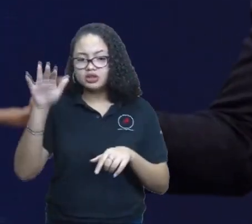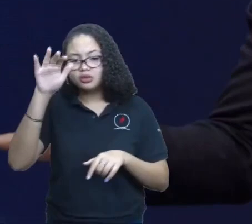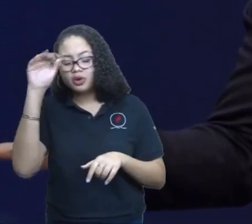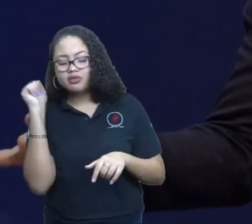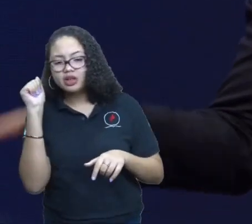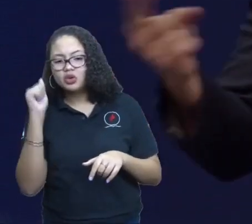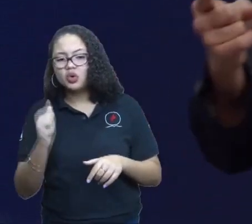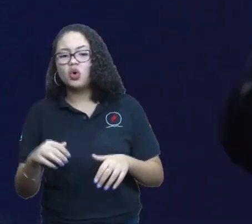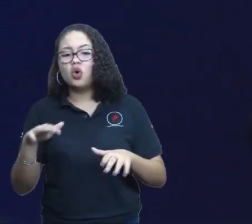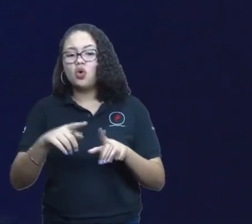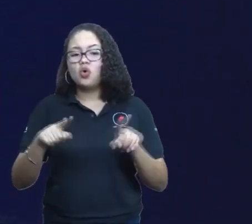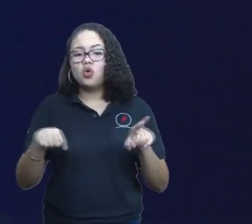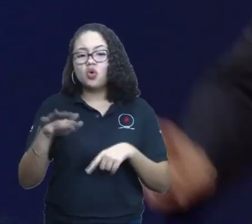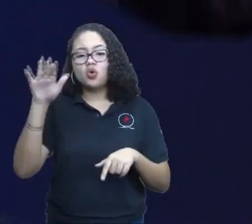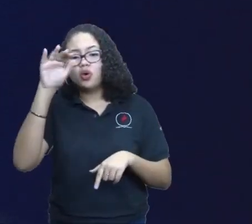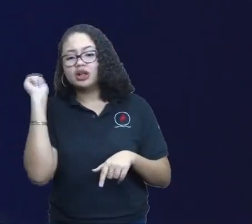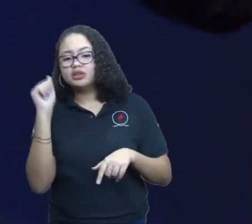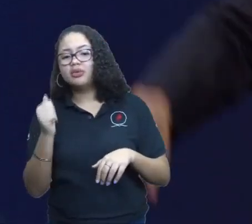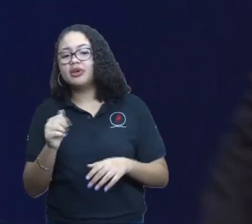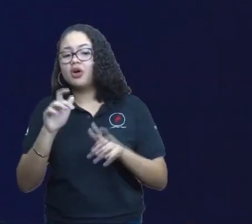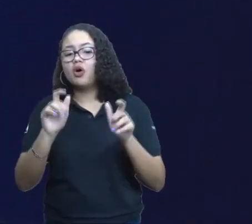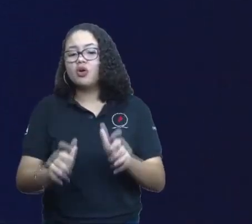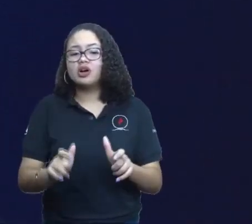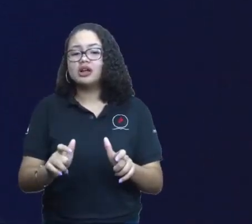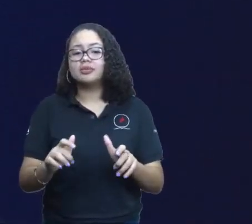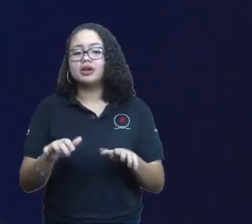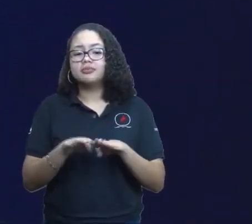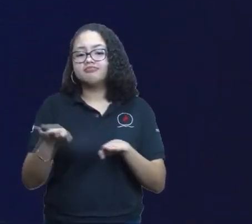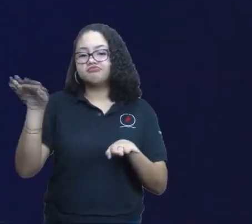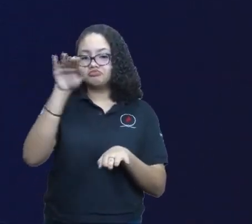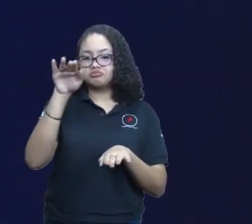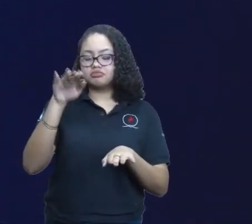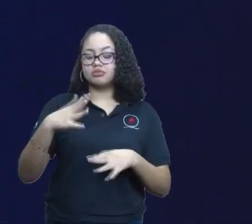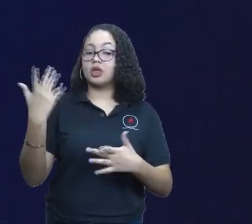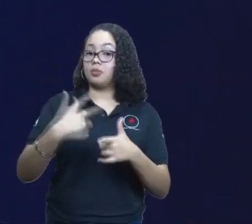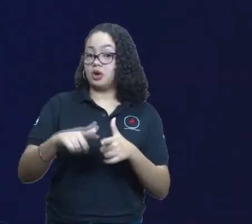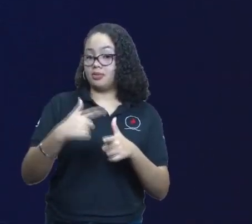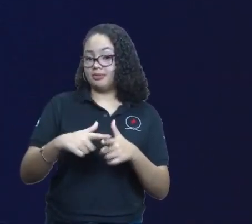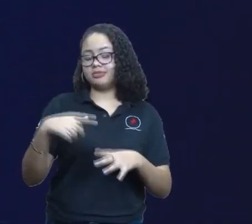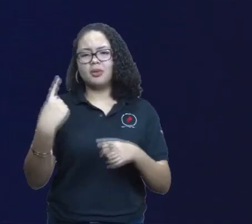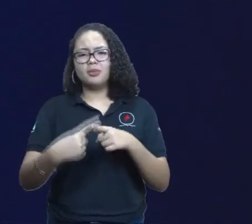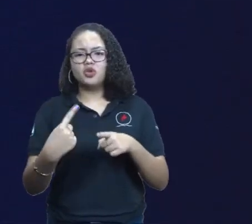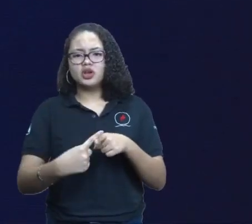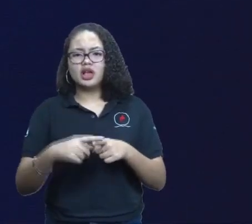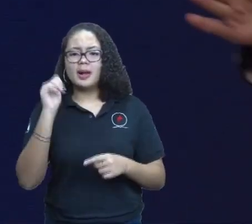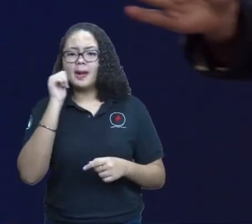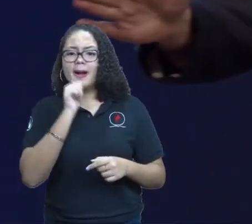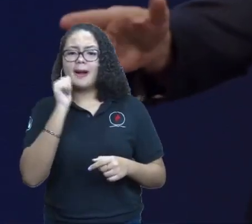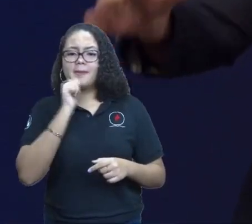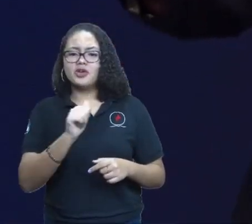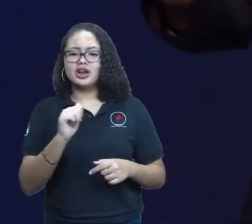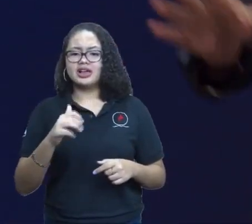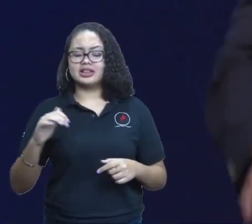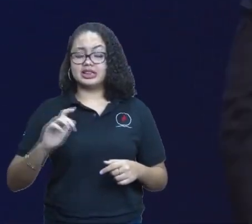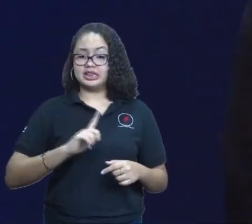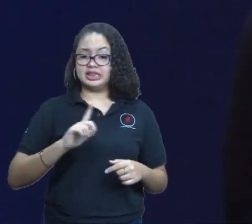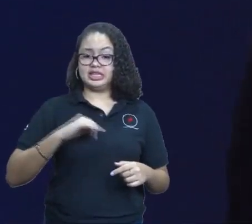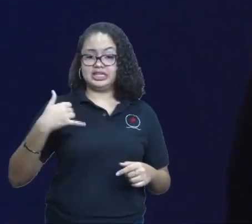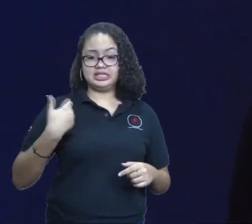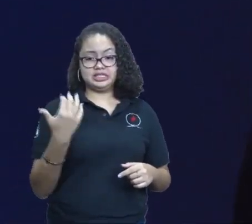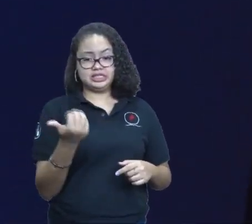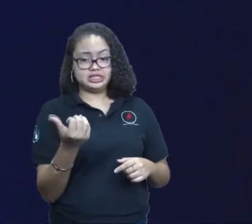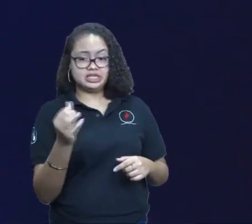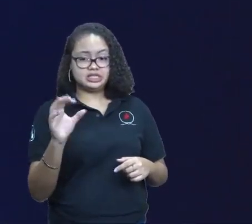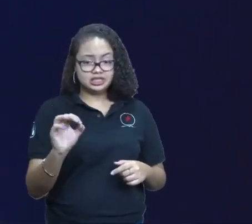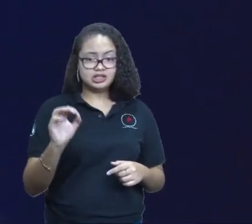onde ficava O Quarto do Profeta não pavimento superior agora é problema porque que essa mulher tem uns 60 anos um moleque que pensa